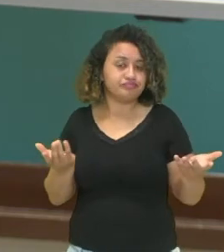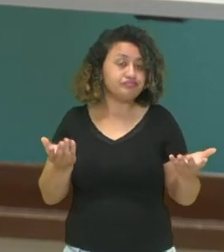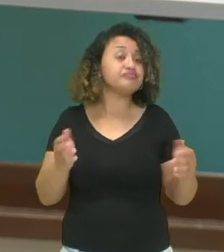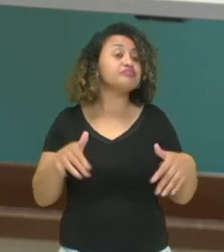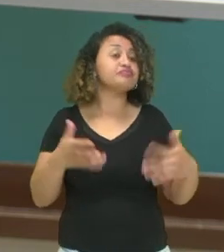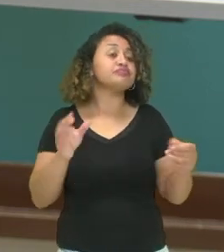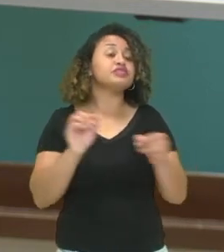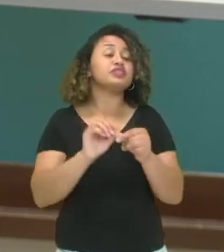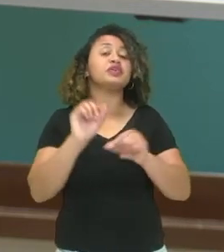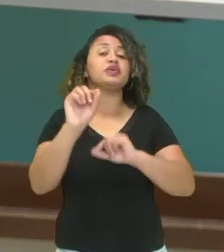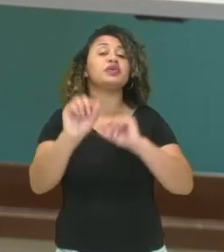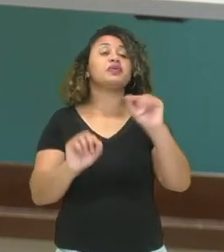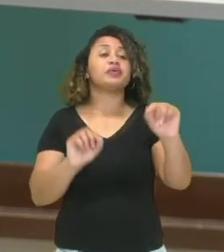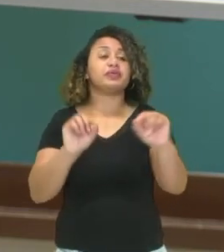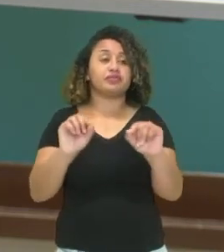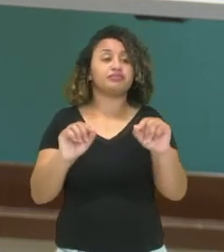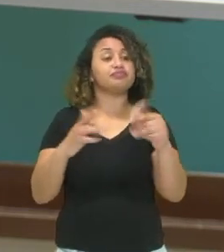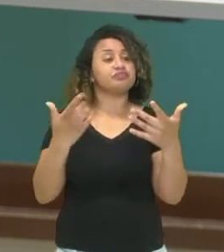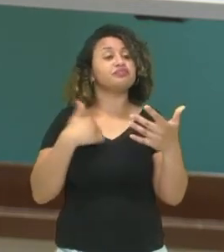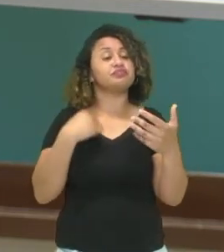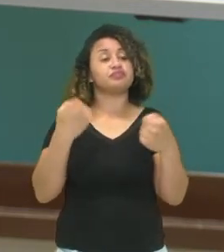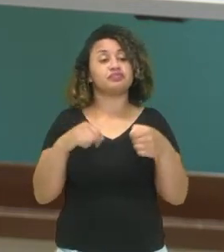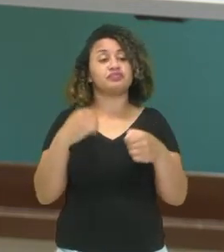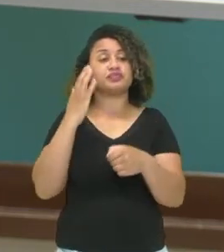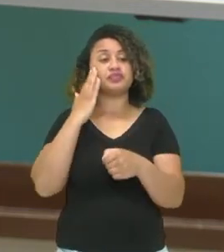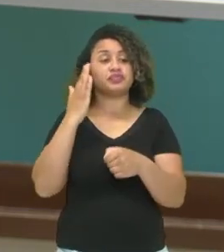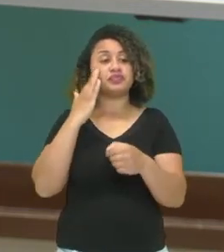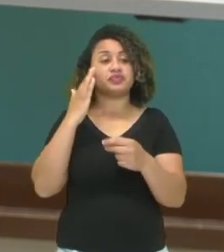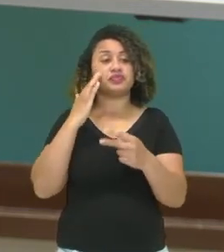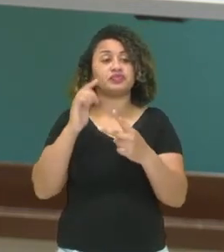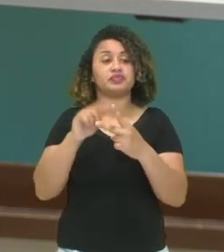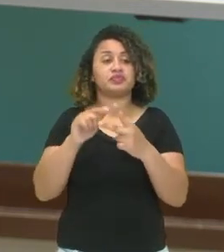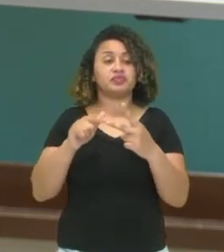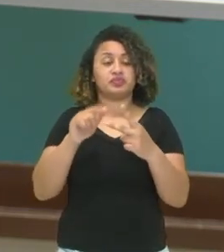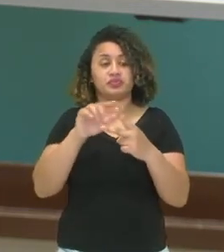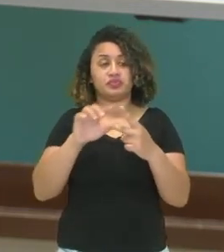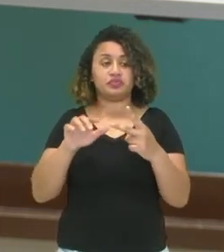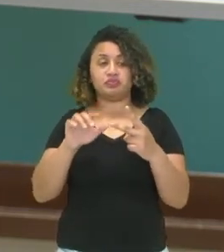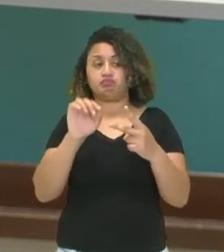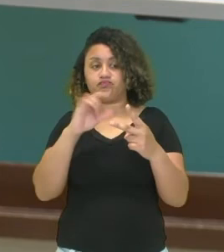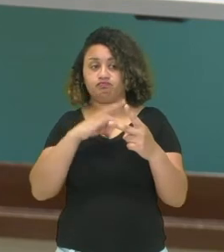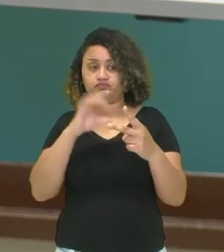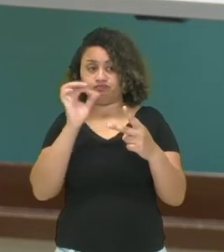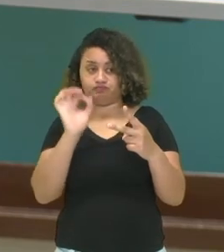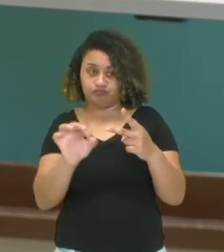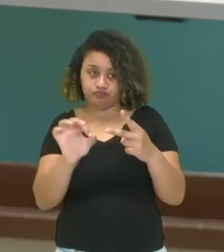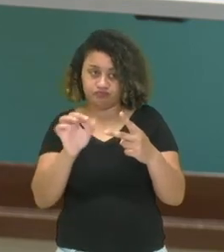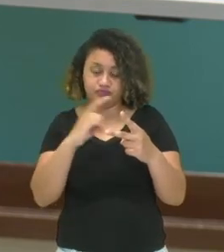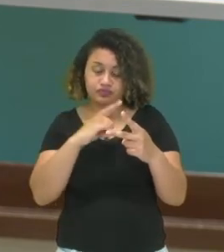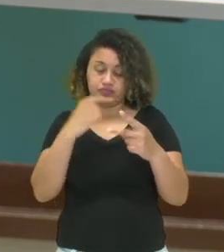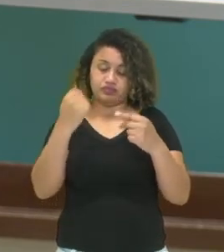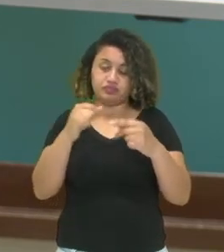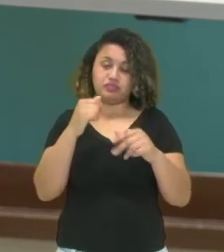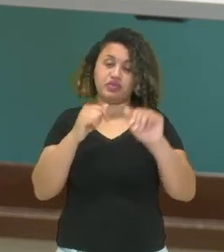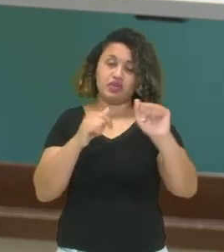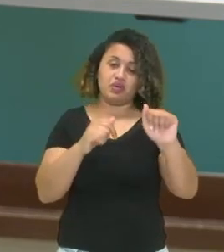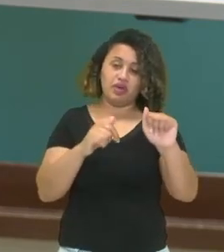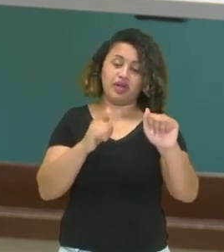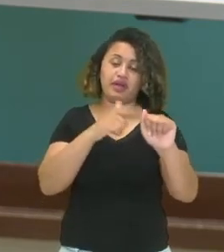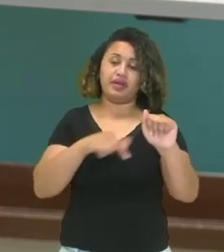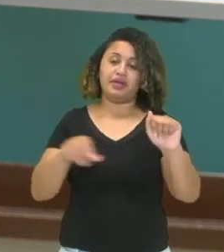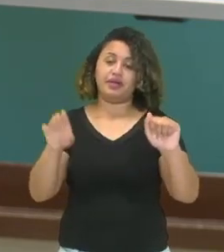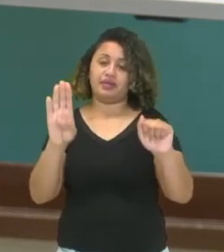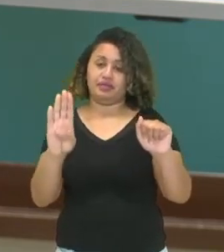vou fazer? Eu vou conhecer esses 2 pontos, não vou conhecer esses 2 pontos? Eu conheço o ponto A e eu